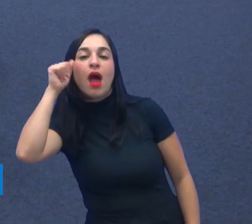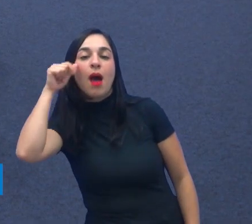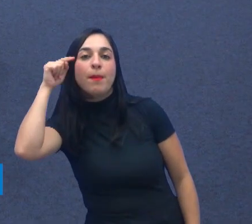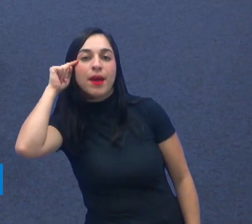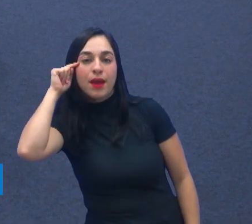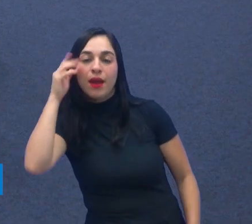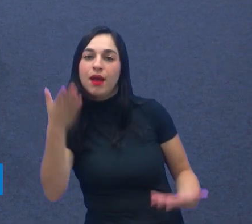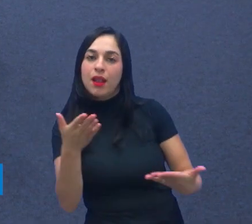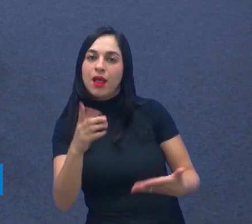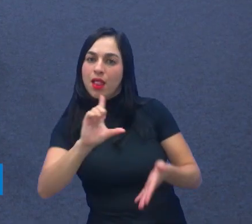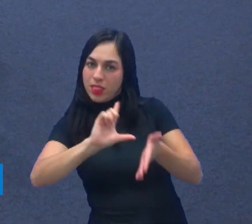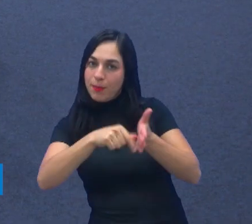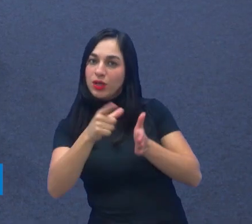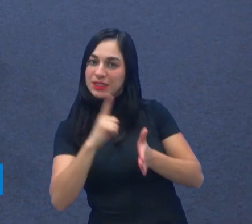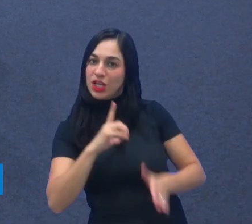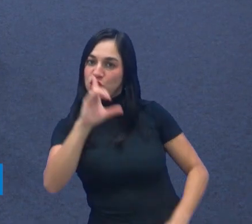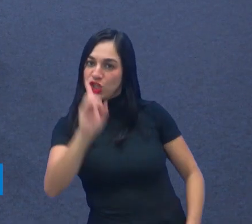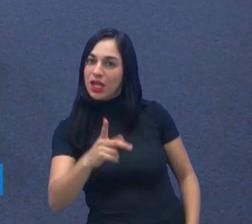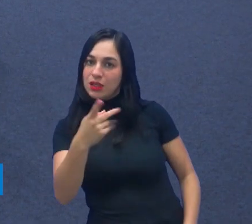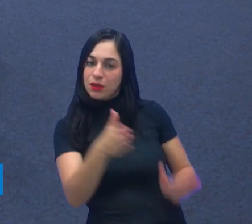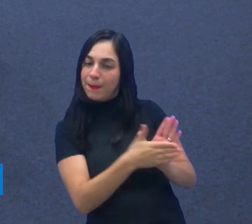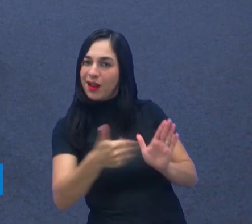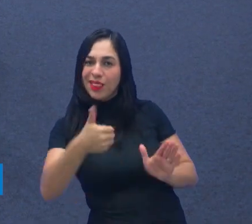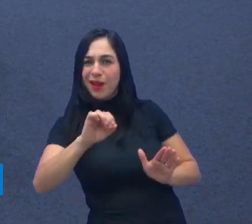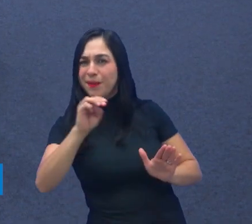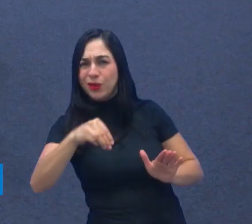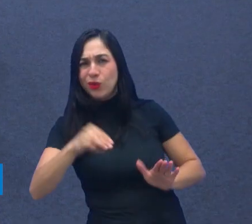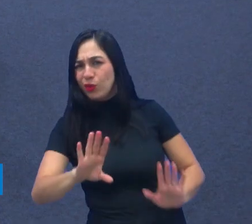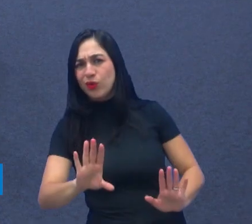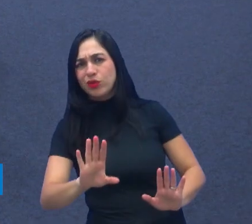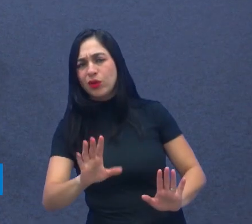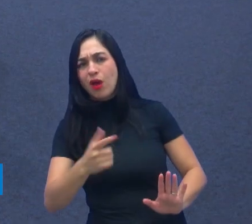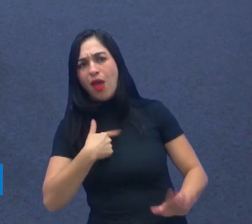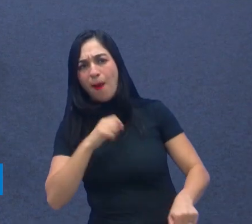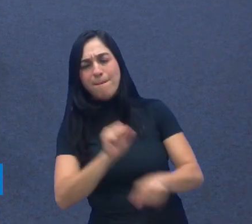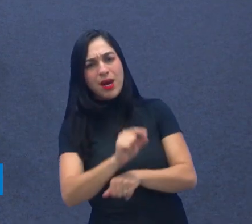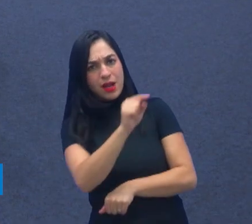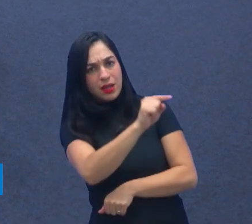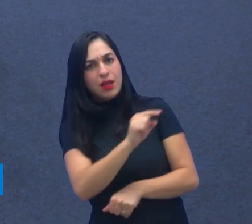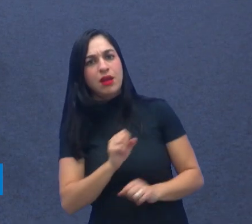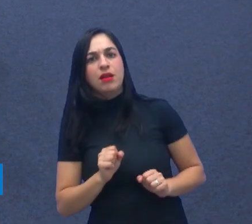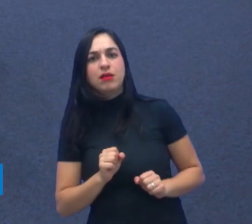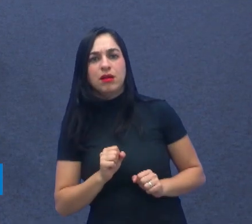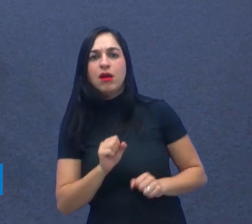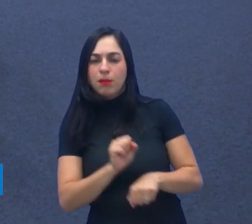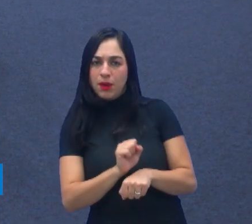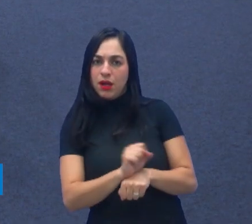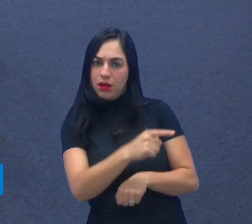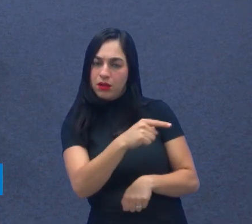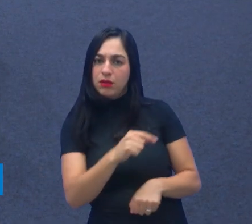depois você tem o direito de falar os 10 minutos, Amélia. Eu congelei o seu tempo, vereador.